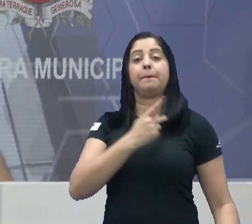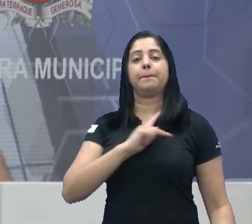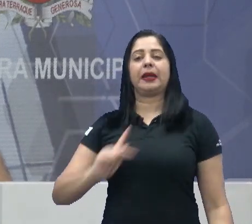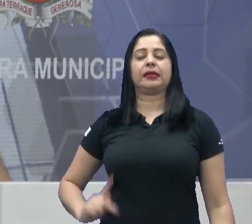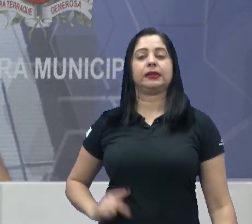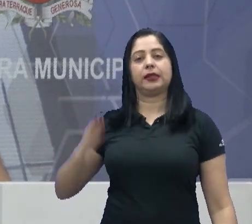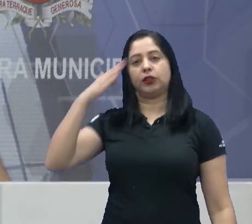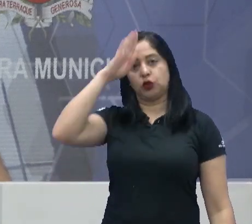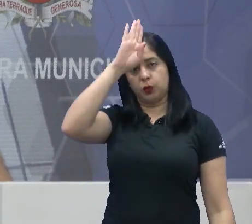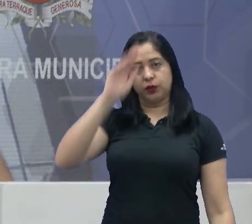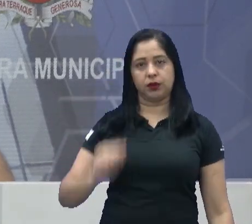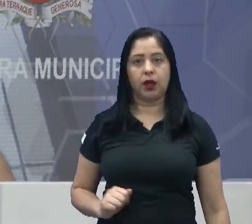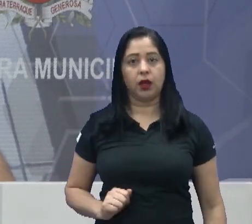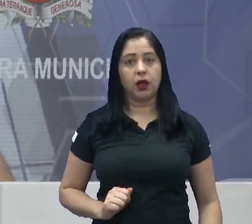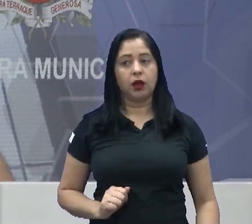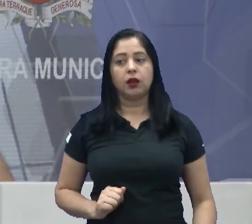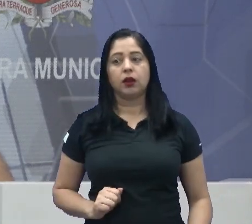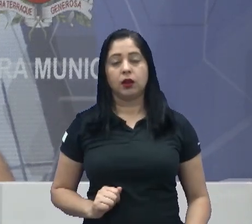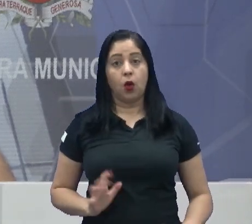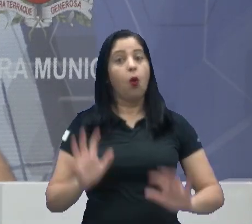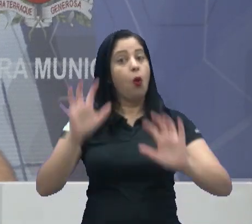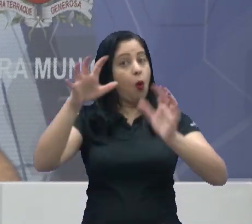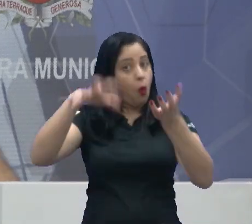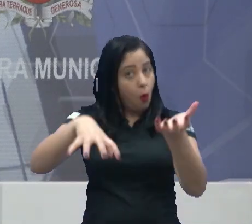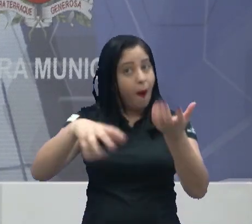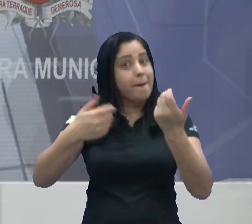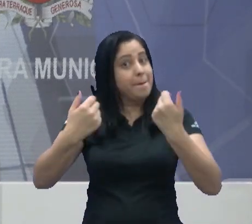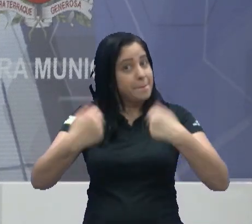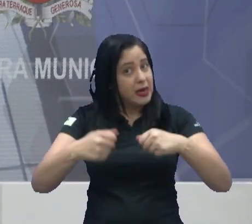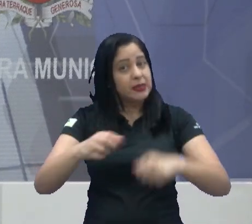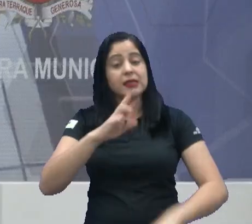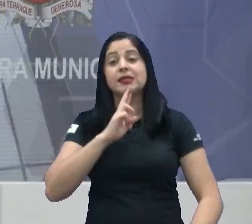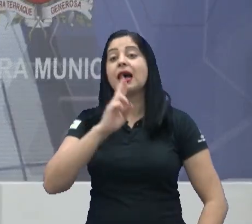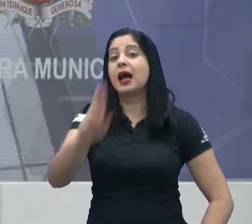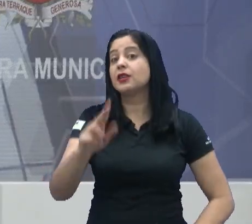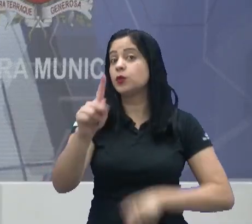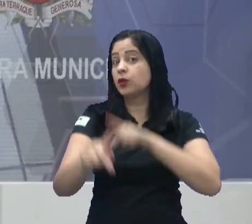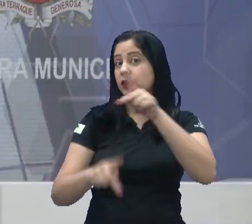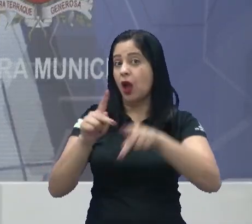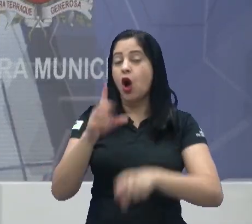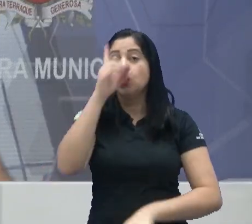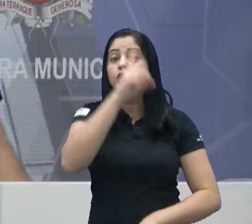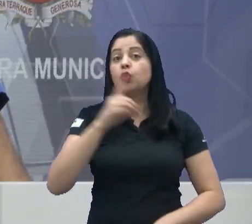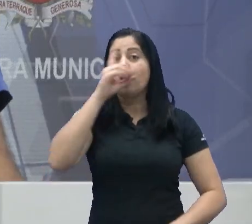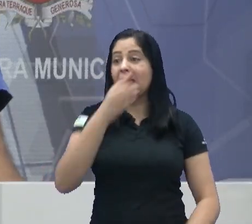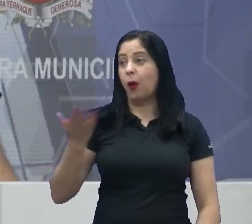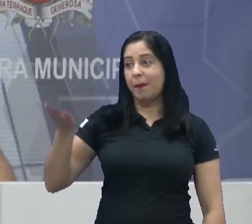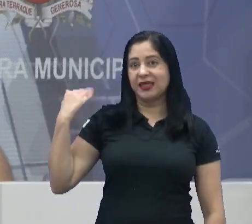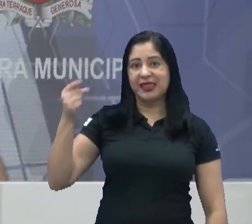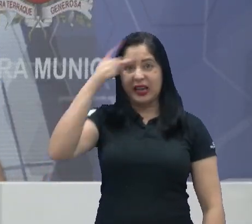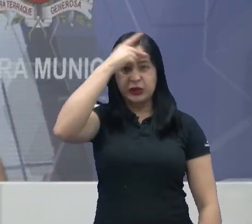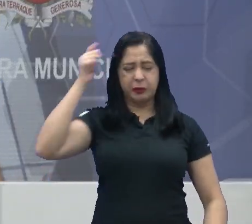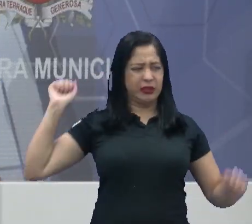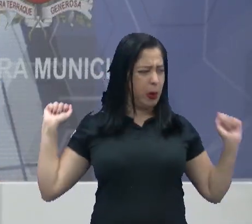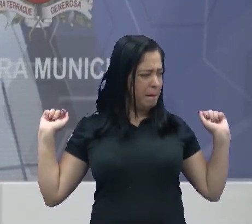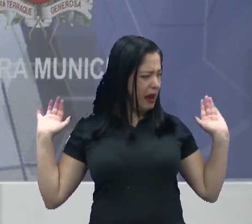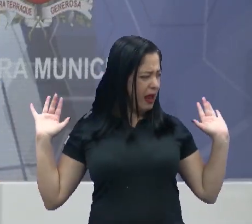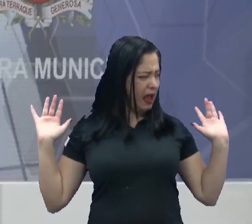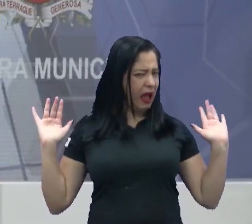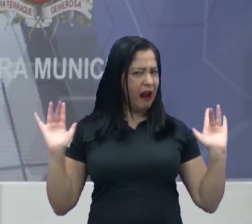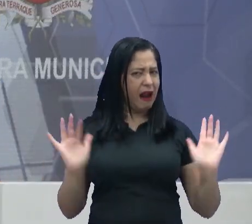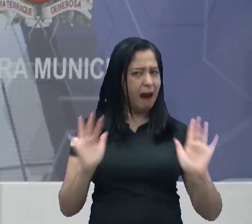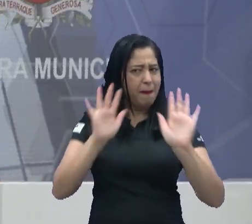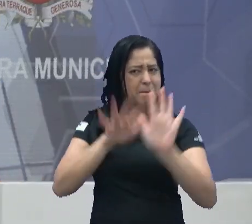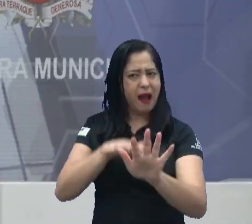o Congresso precisa dar essa resposta para a população, que no domingo passado esteve nas ruas de diversas capitais do